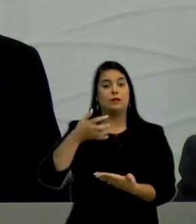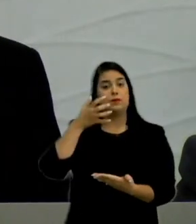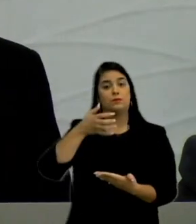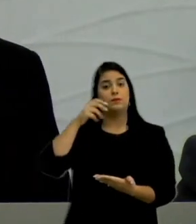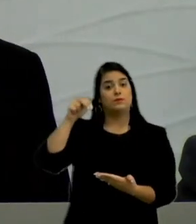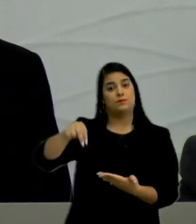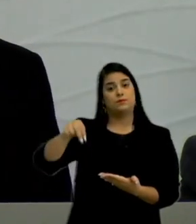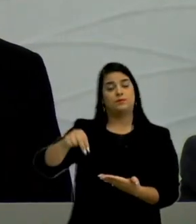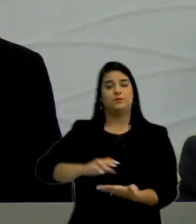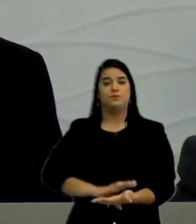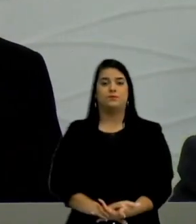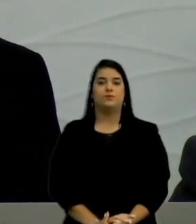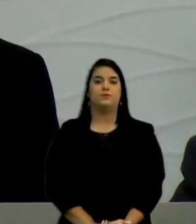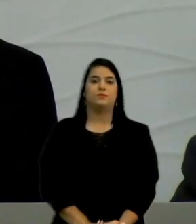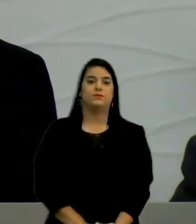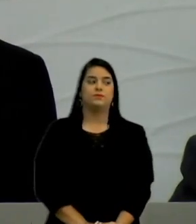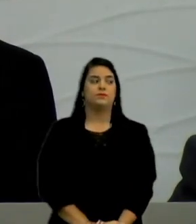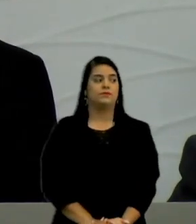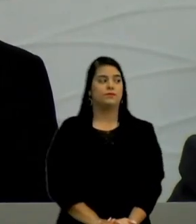Neide.